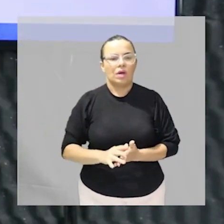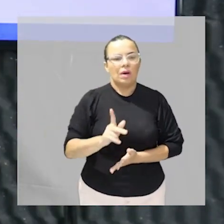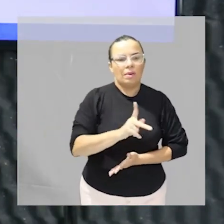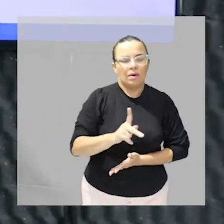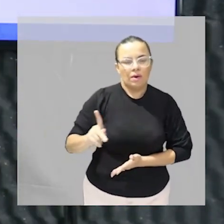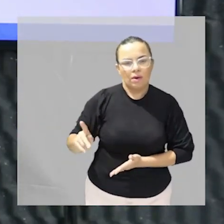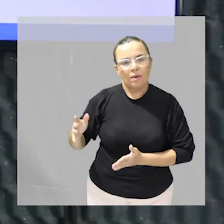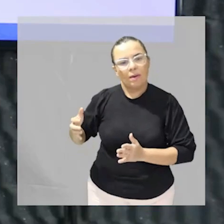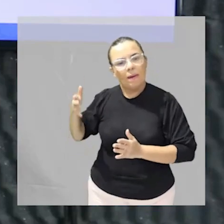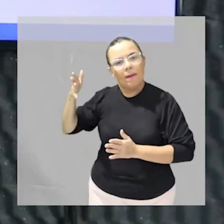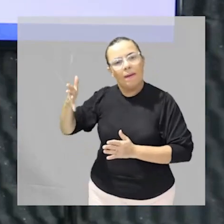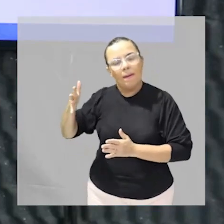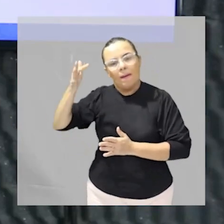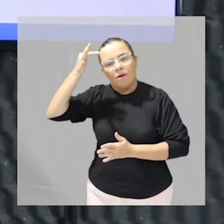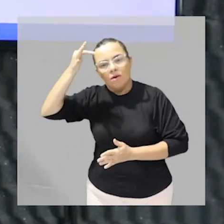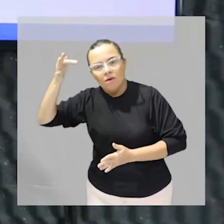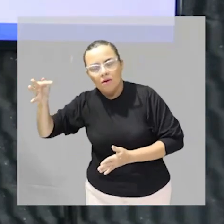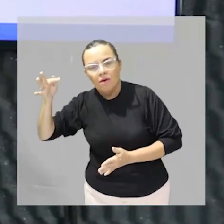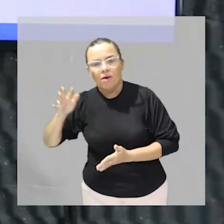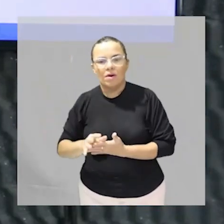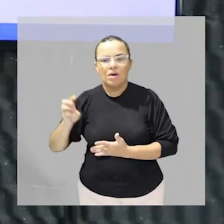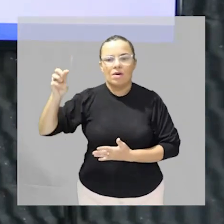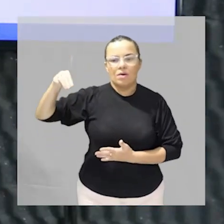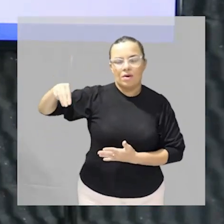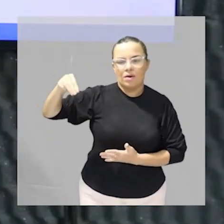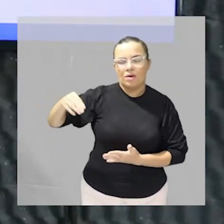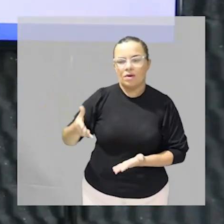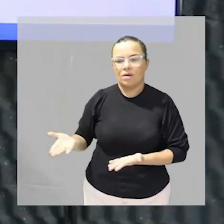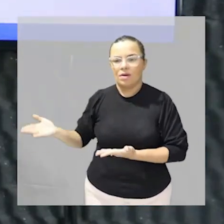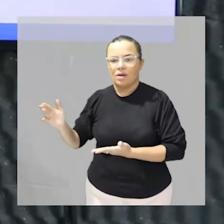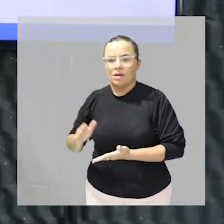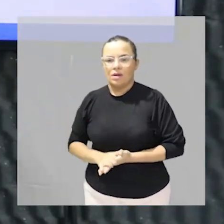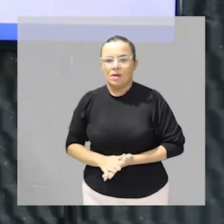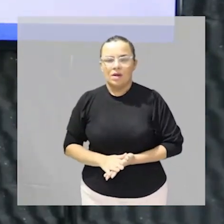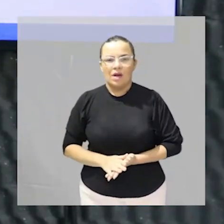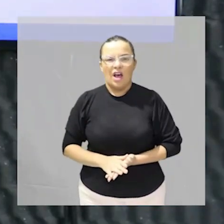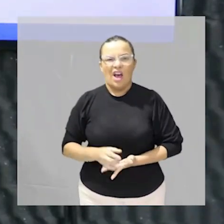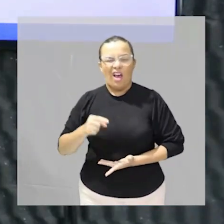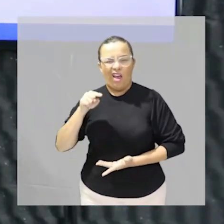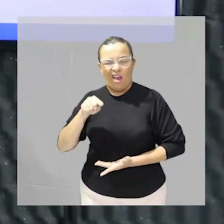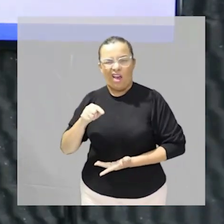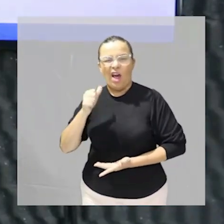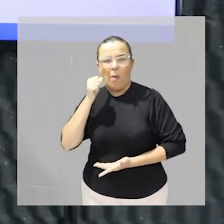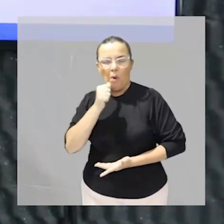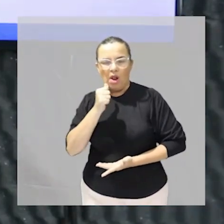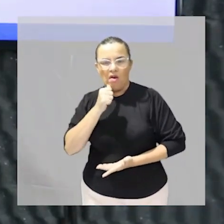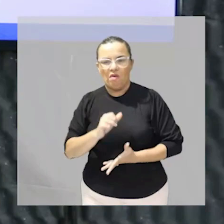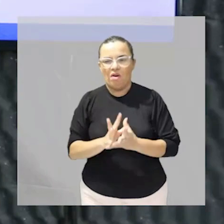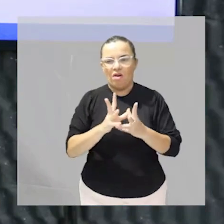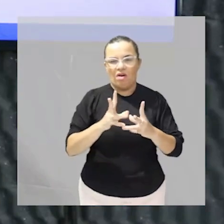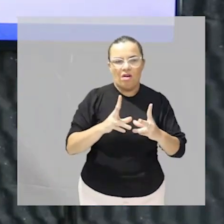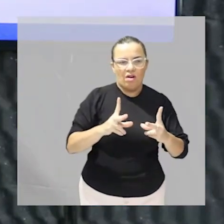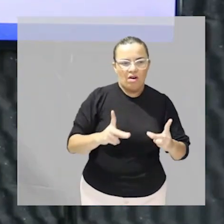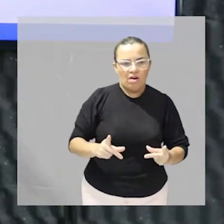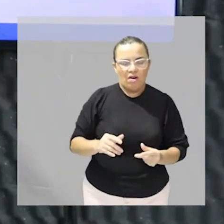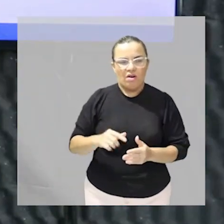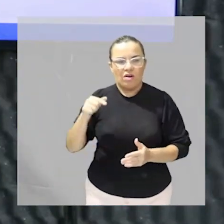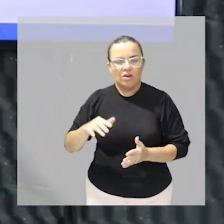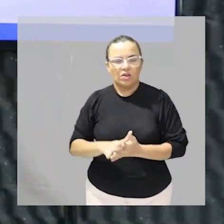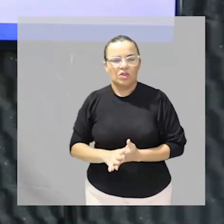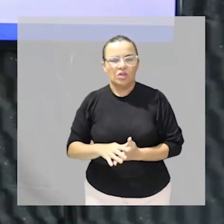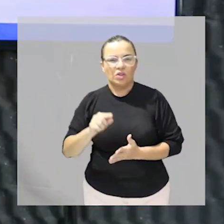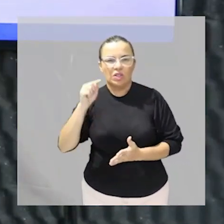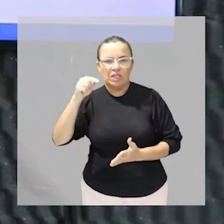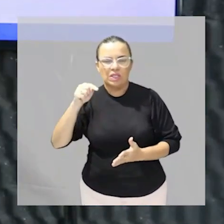conferencista, filósofa e matemática. Ela foi despedaçada por uma multidão